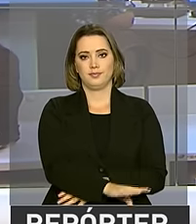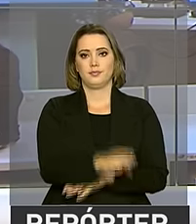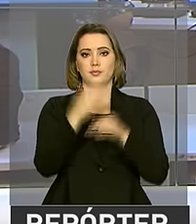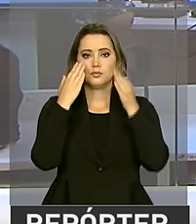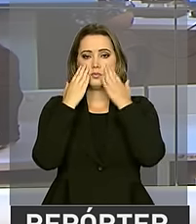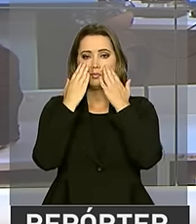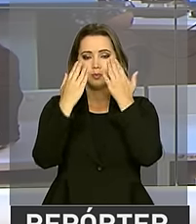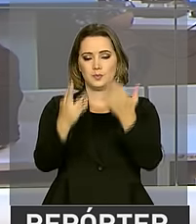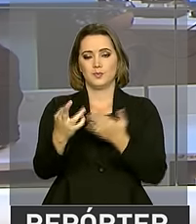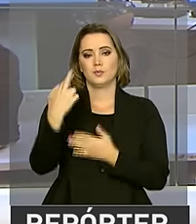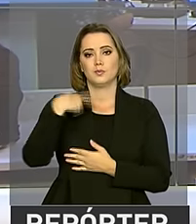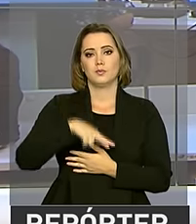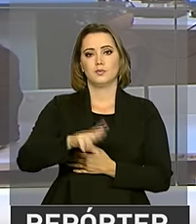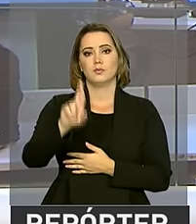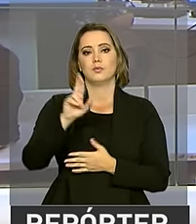tarde na próxima edição do repórter NBR